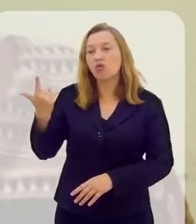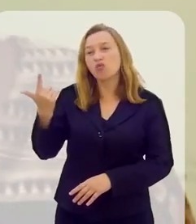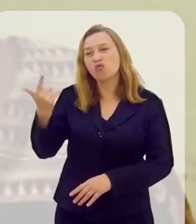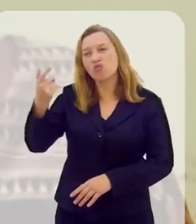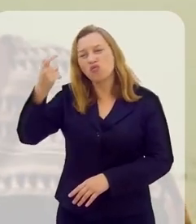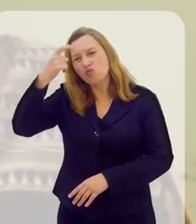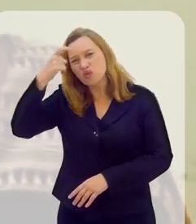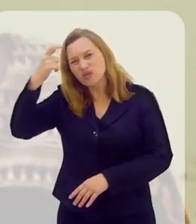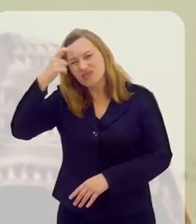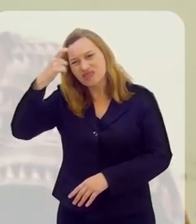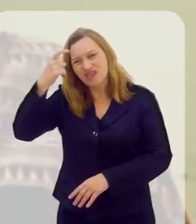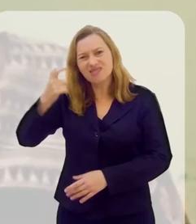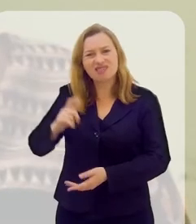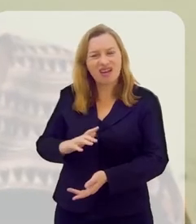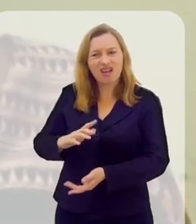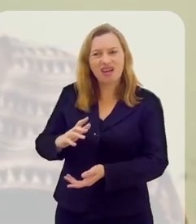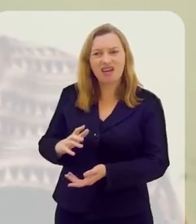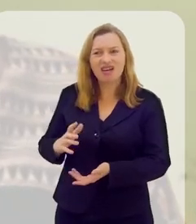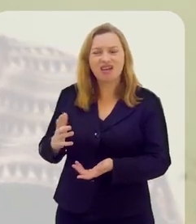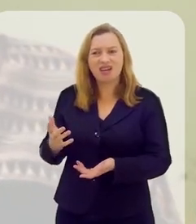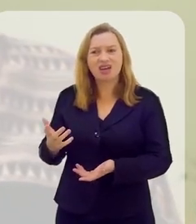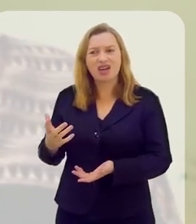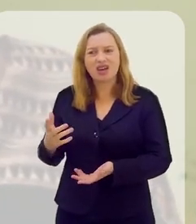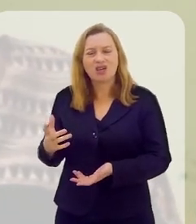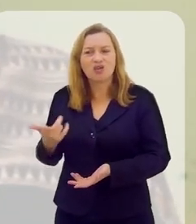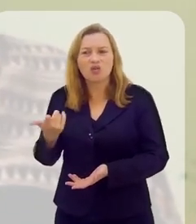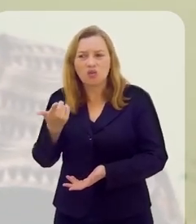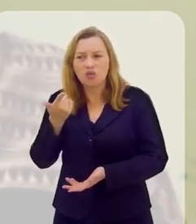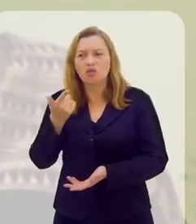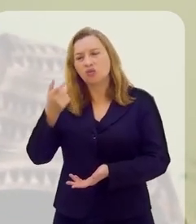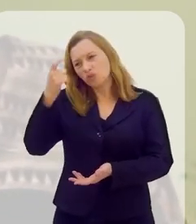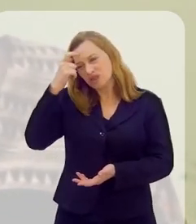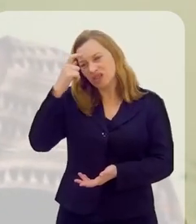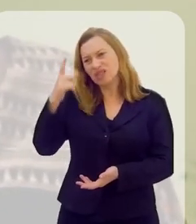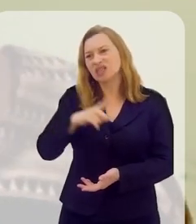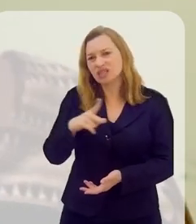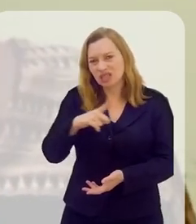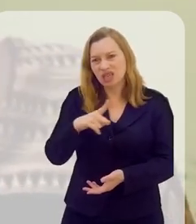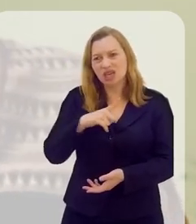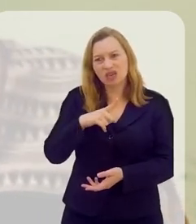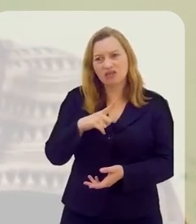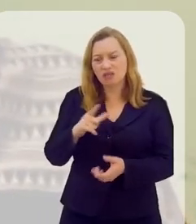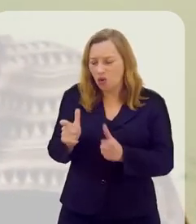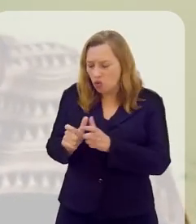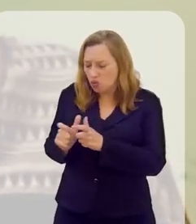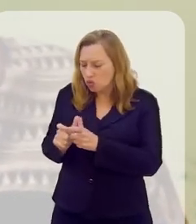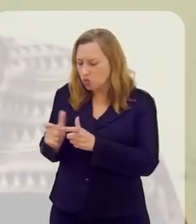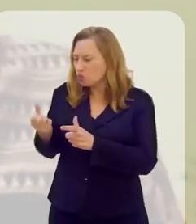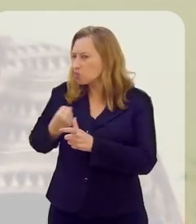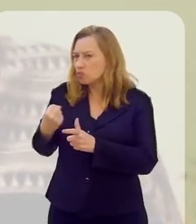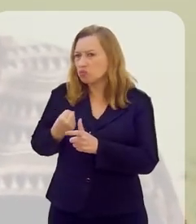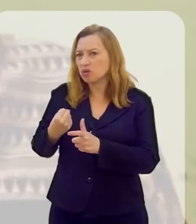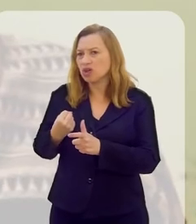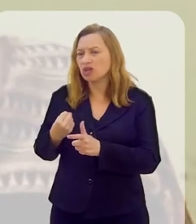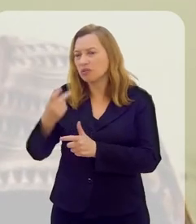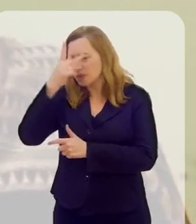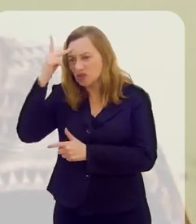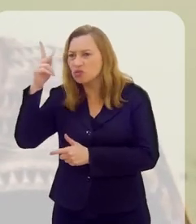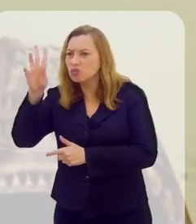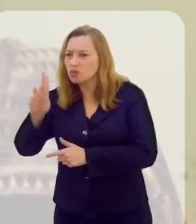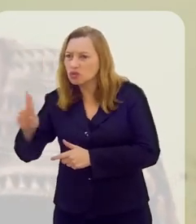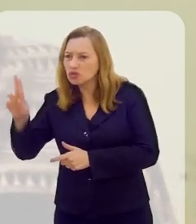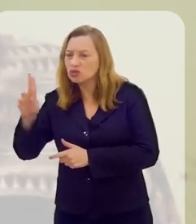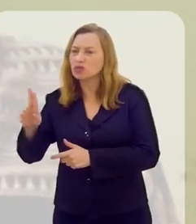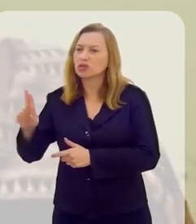minha consciência racial dentro da Universidade de Engenharia, que era um grupo muito mínimo de pessoas negras dentro da universidade,